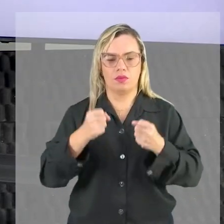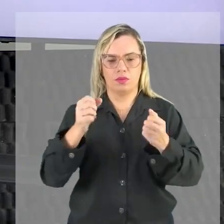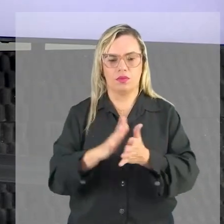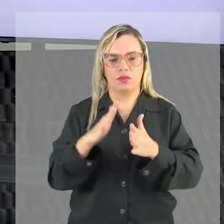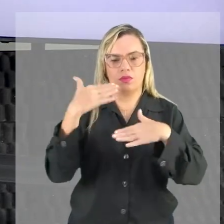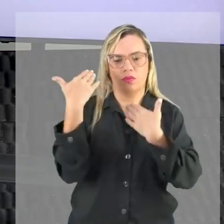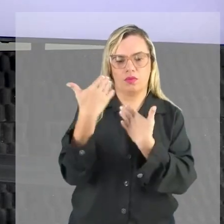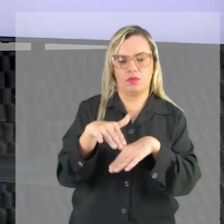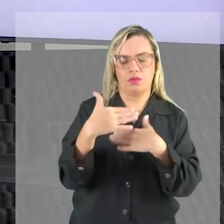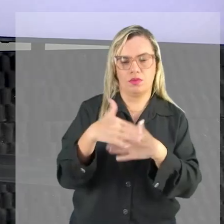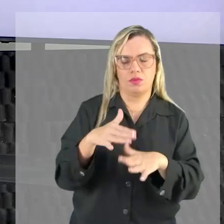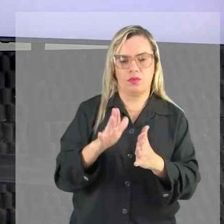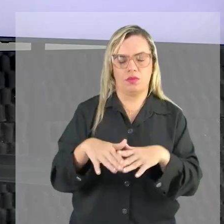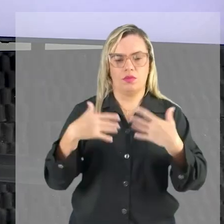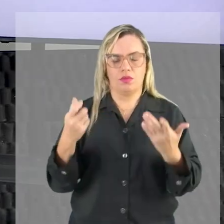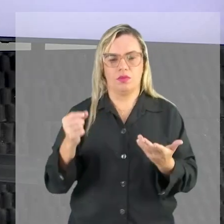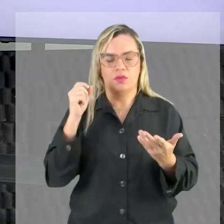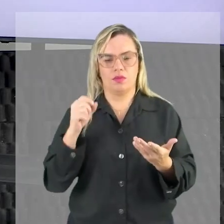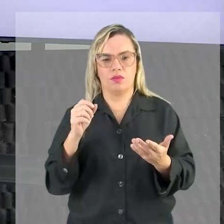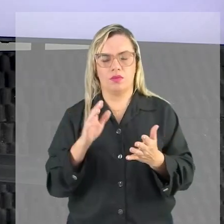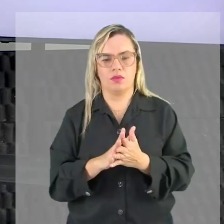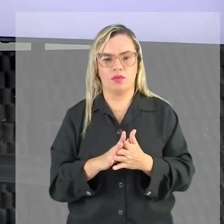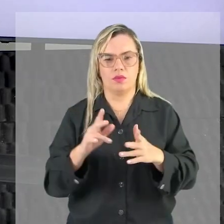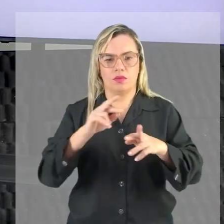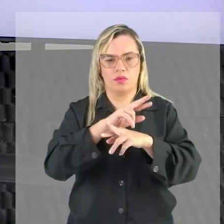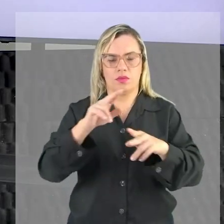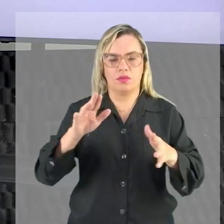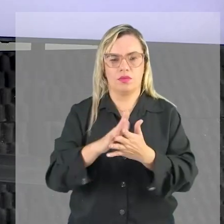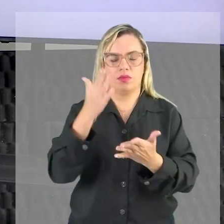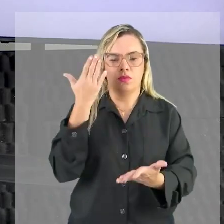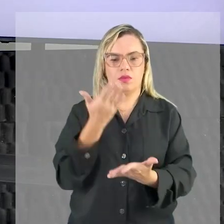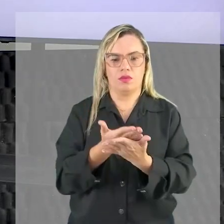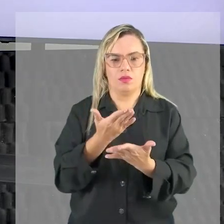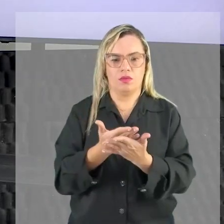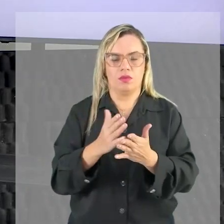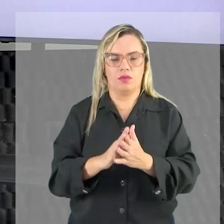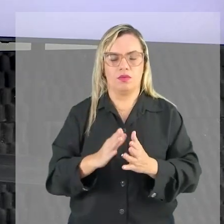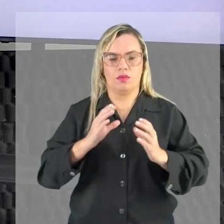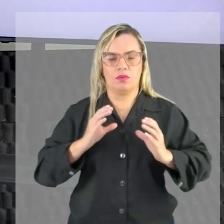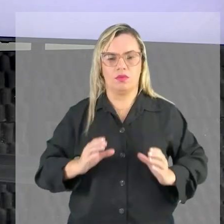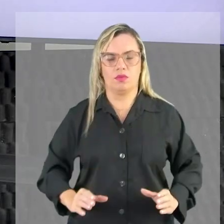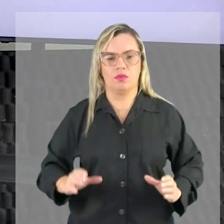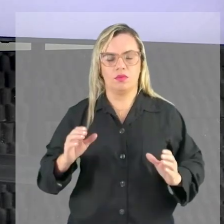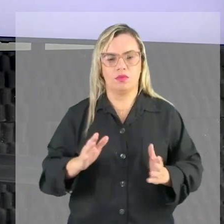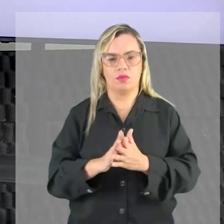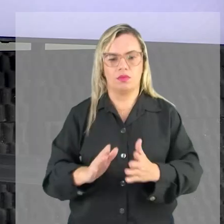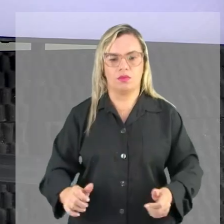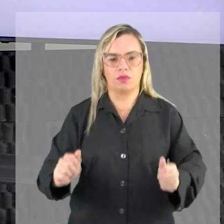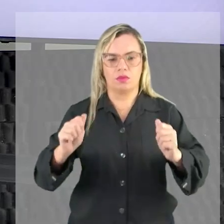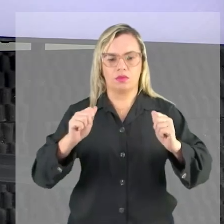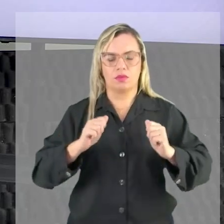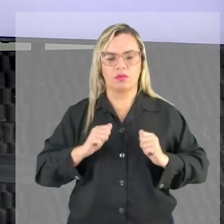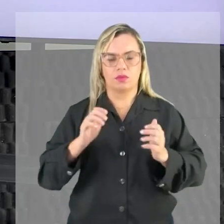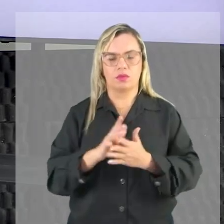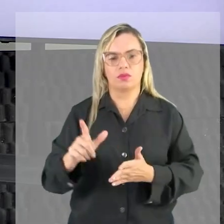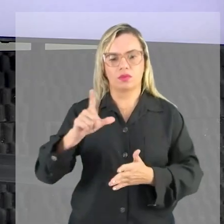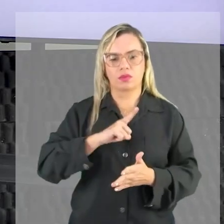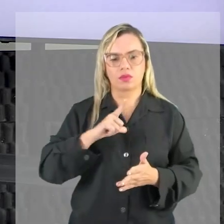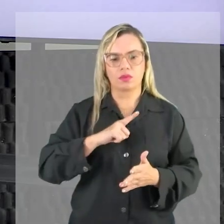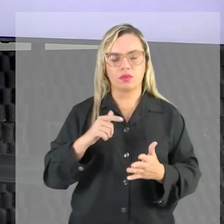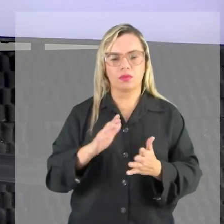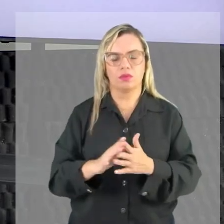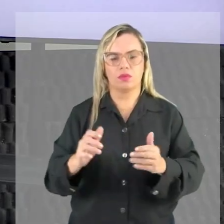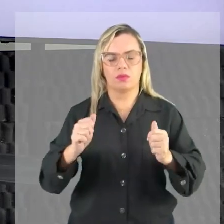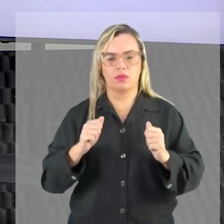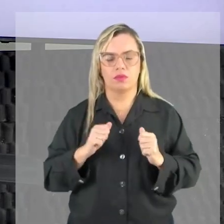devido tá surgindo vários estudos em relação a isso, é o comportamento sedentário. Então tem o sedentarismo,